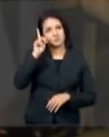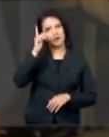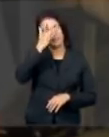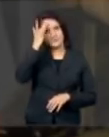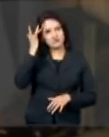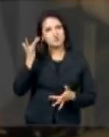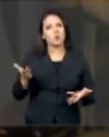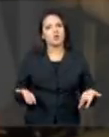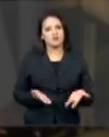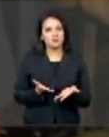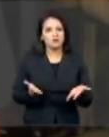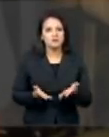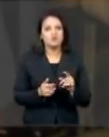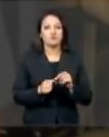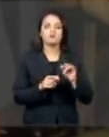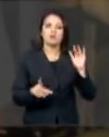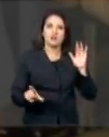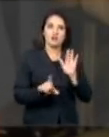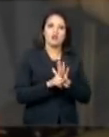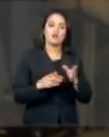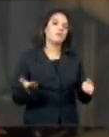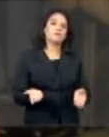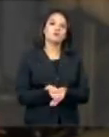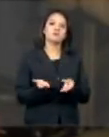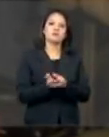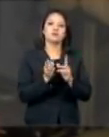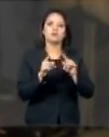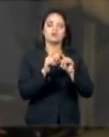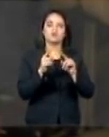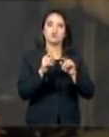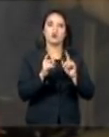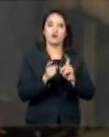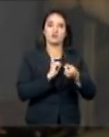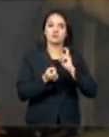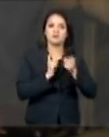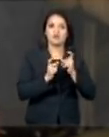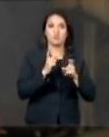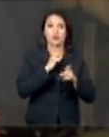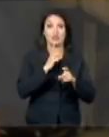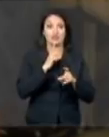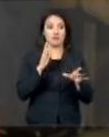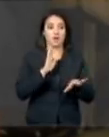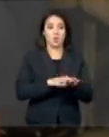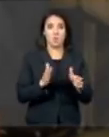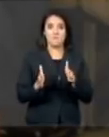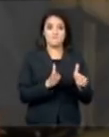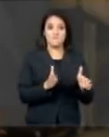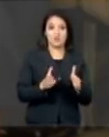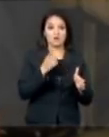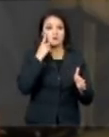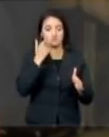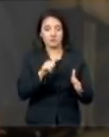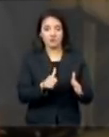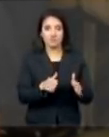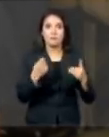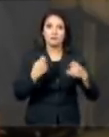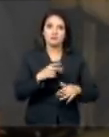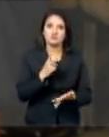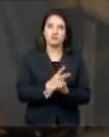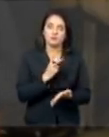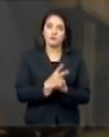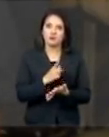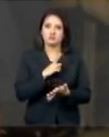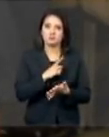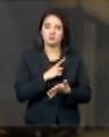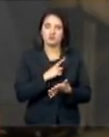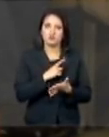processo administrativo que os administrados saúde o prazo de decadência para rever os administrativos de fato precisava disso exalta positivado